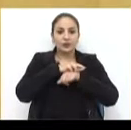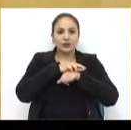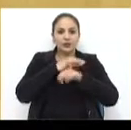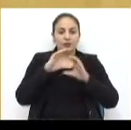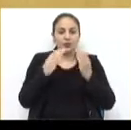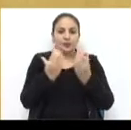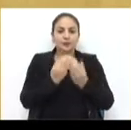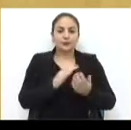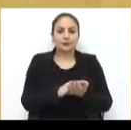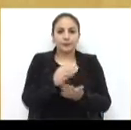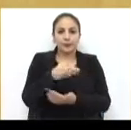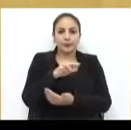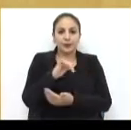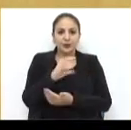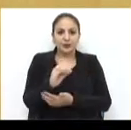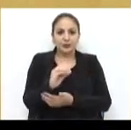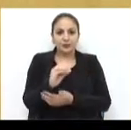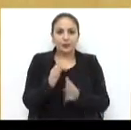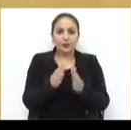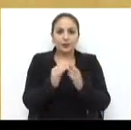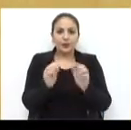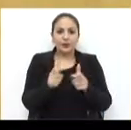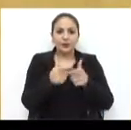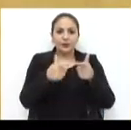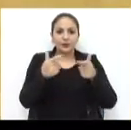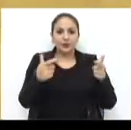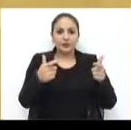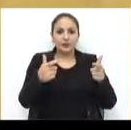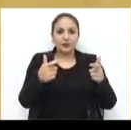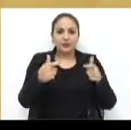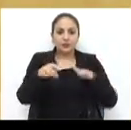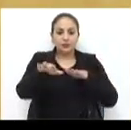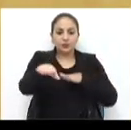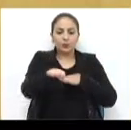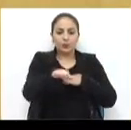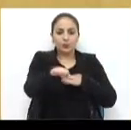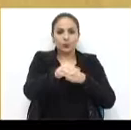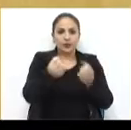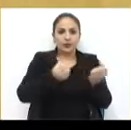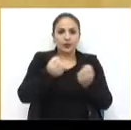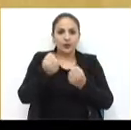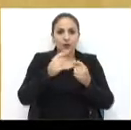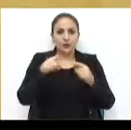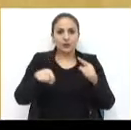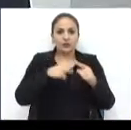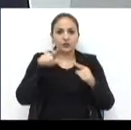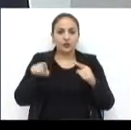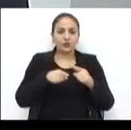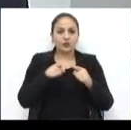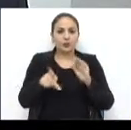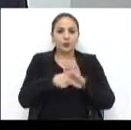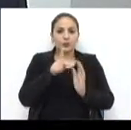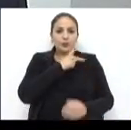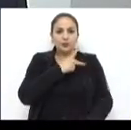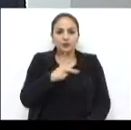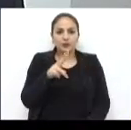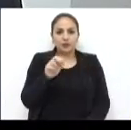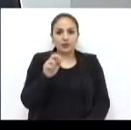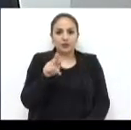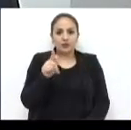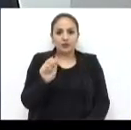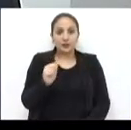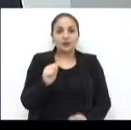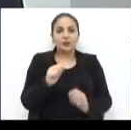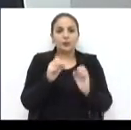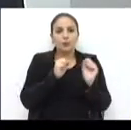Márcio Patucci pede a ampliação do estacionamento rotativo na Avenida Presidente Vargas. A Secretaria de Segurança Pública que